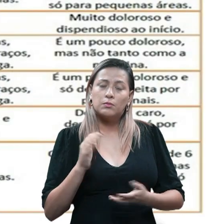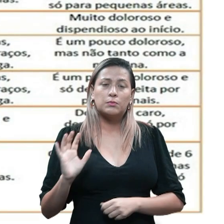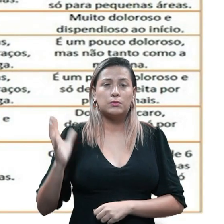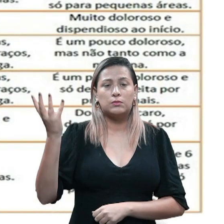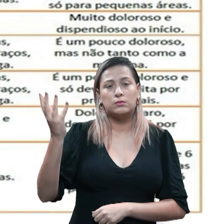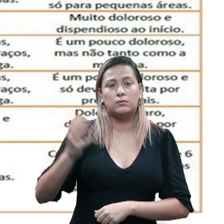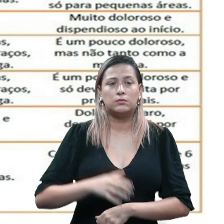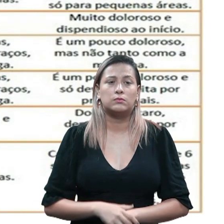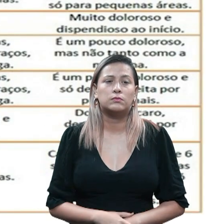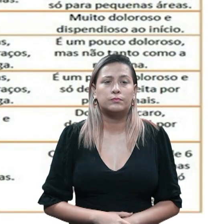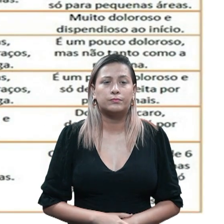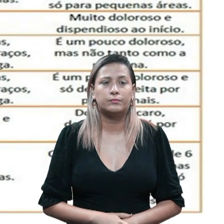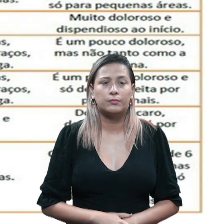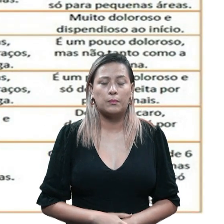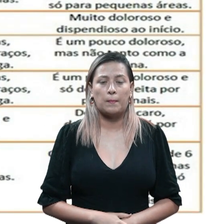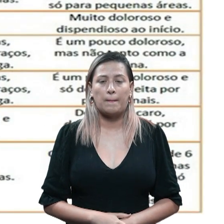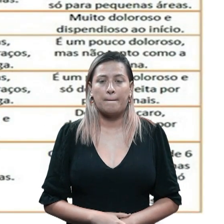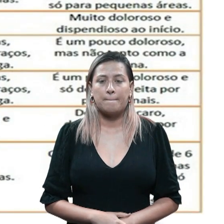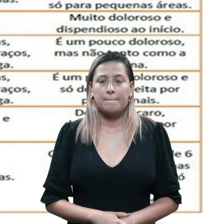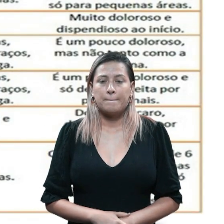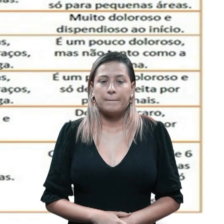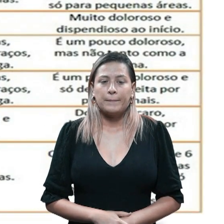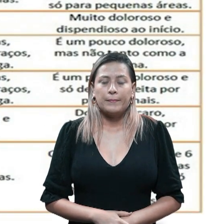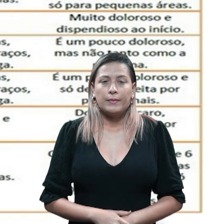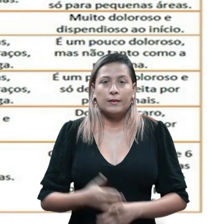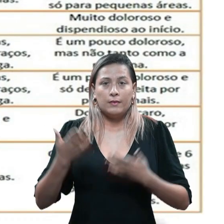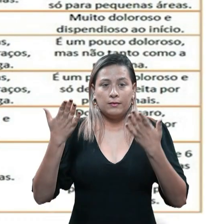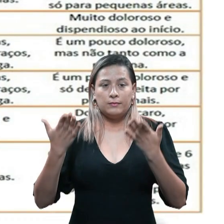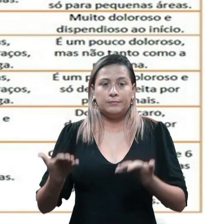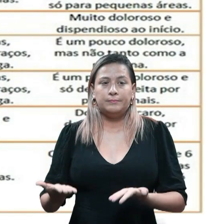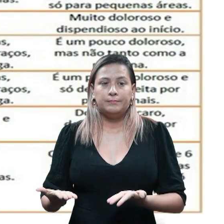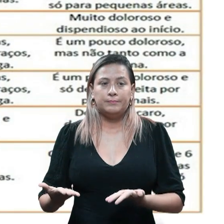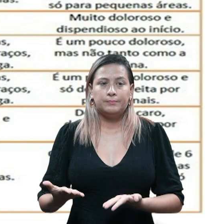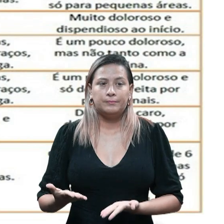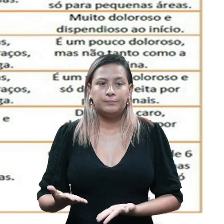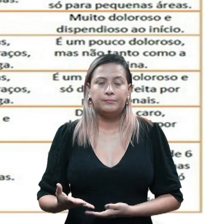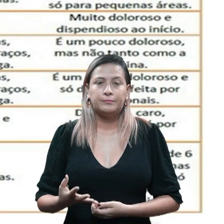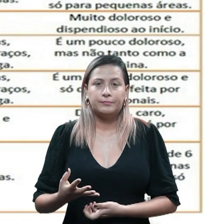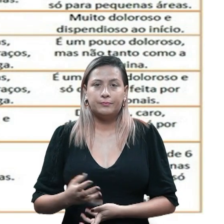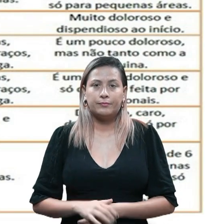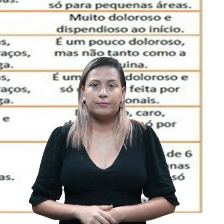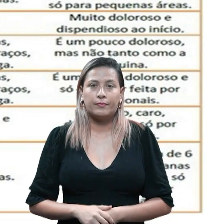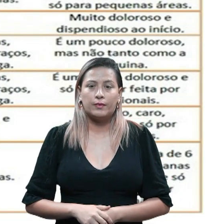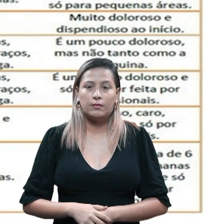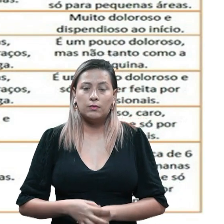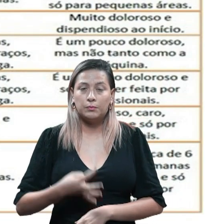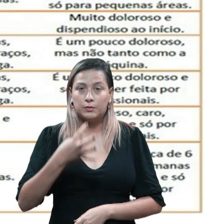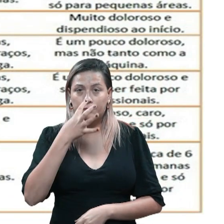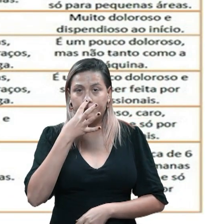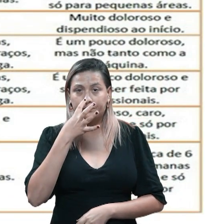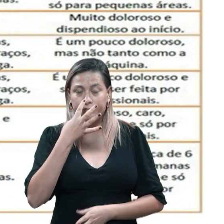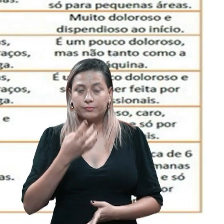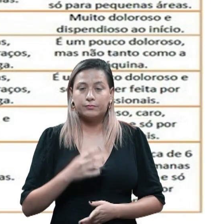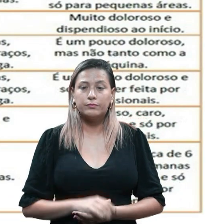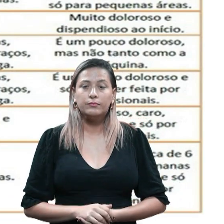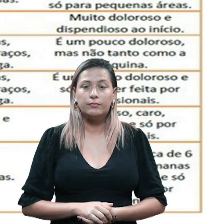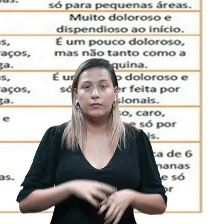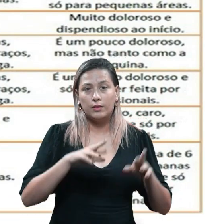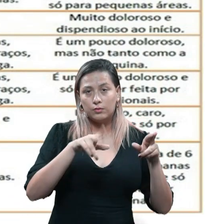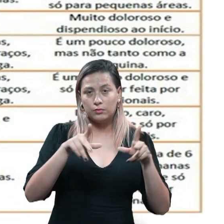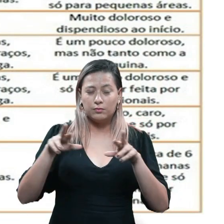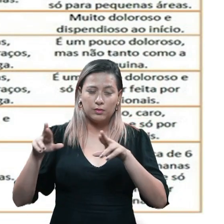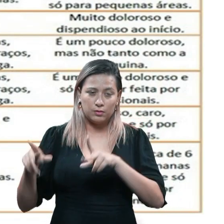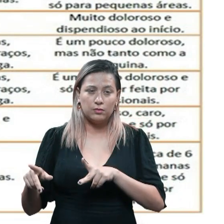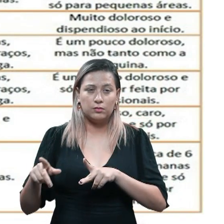complicações. Aqui nós podemos observar as diferentes formas de